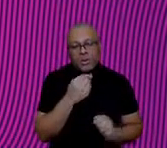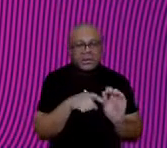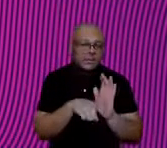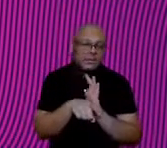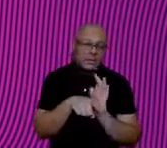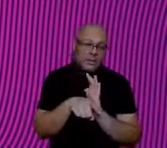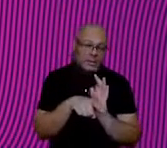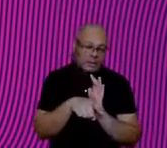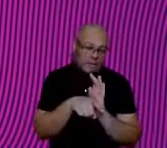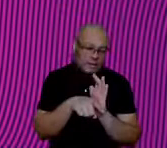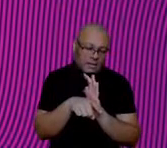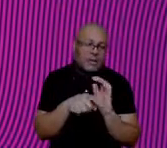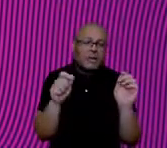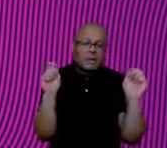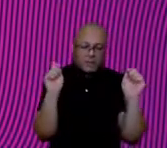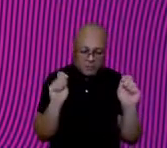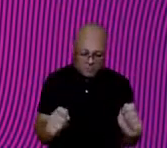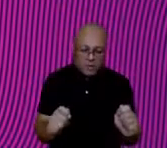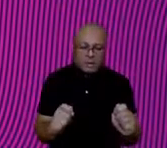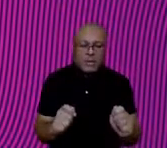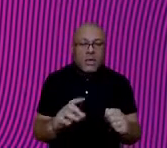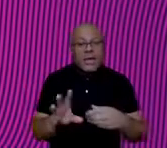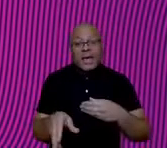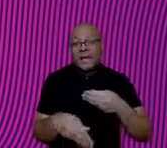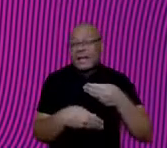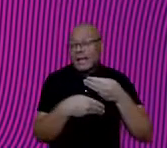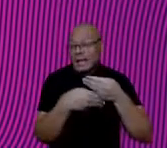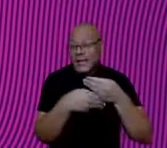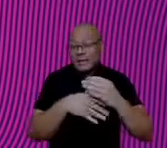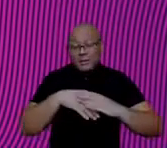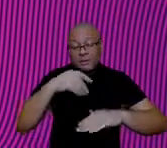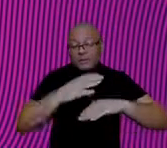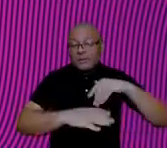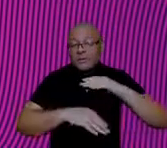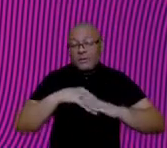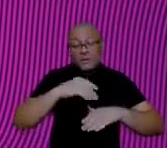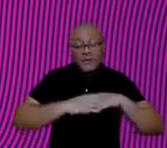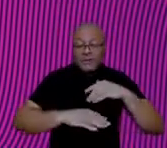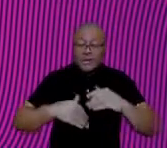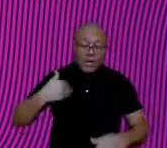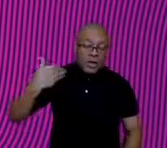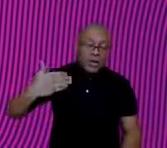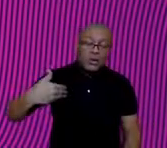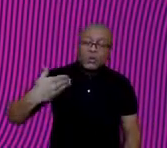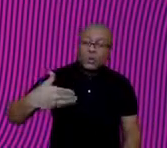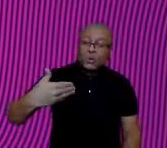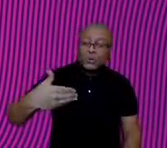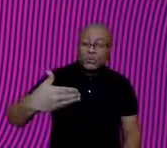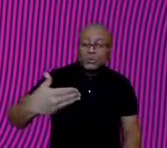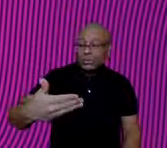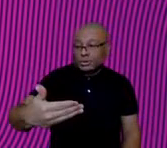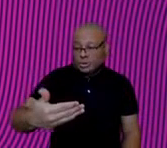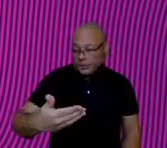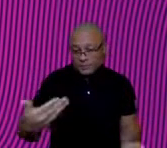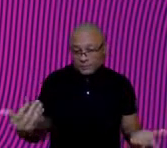possa realmente ser trazido para a prática diária, assim, tanto do serviço público quanto do